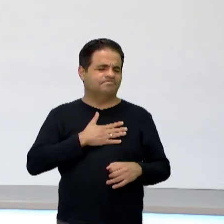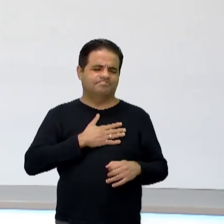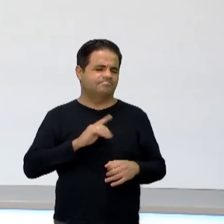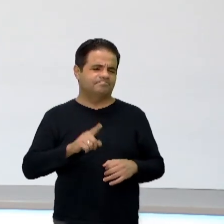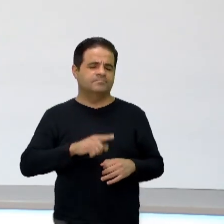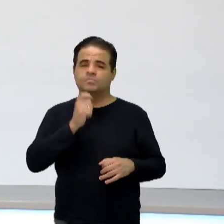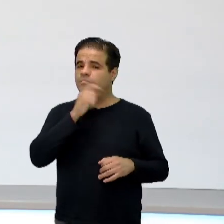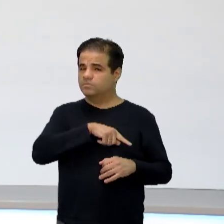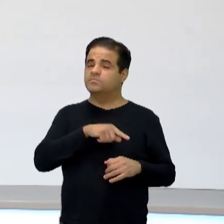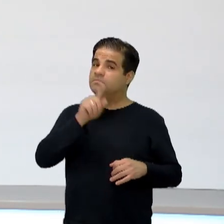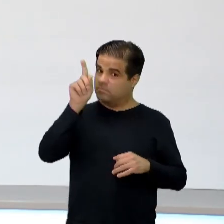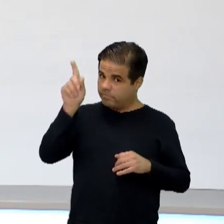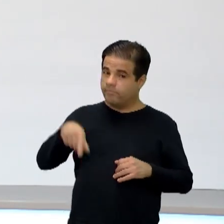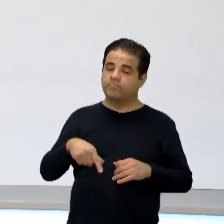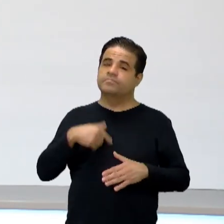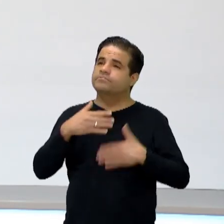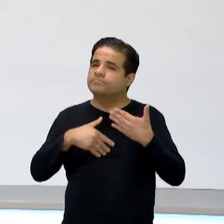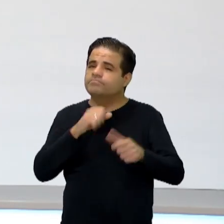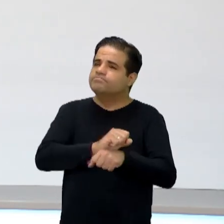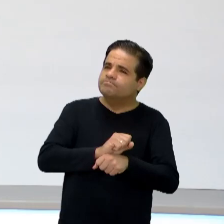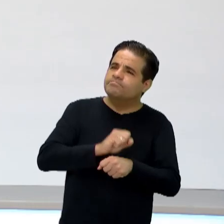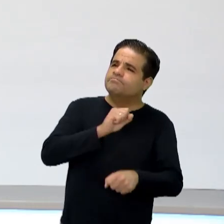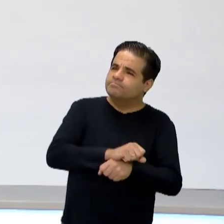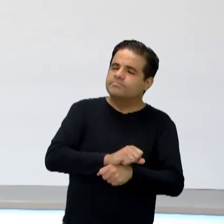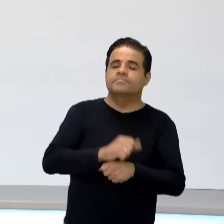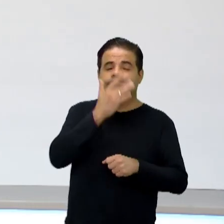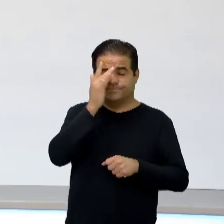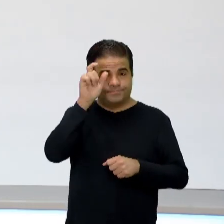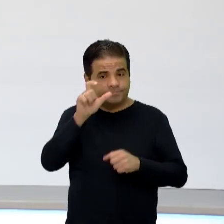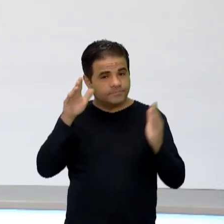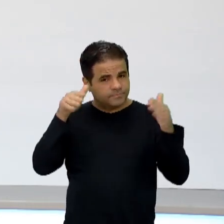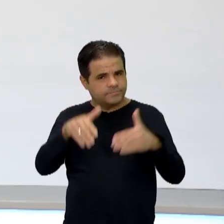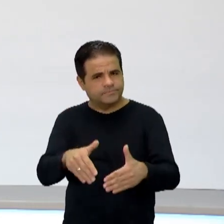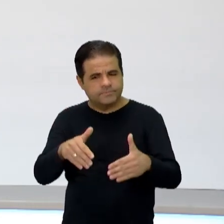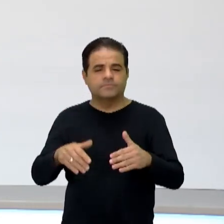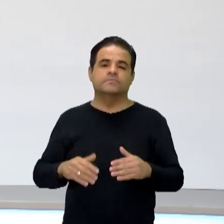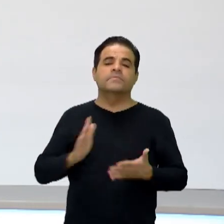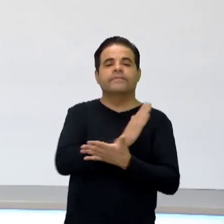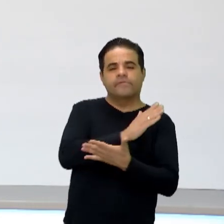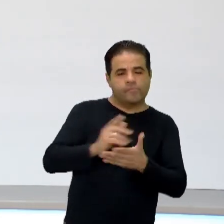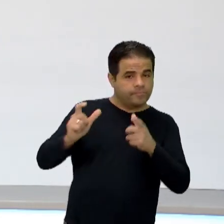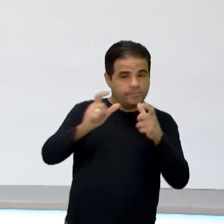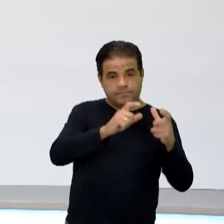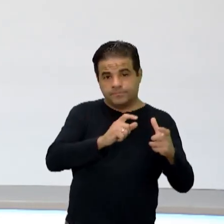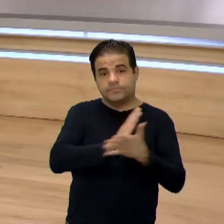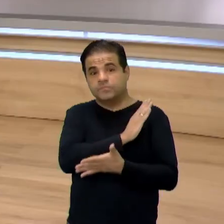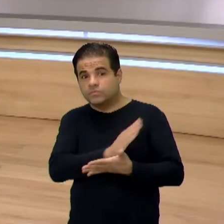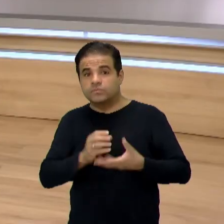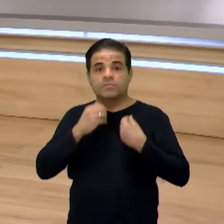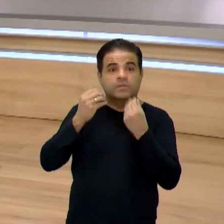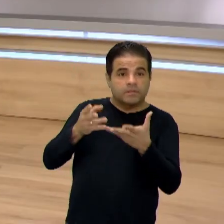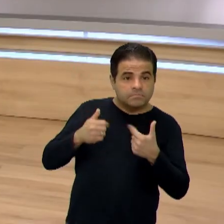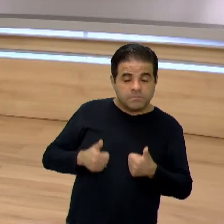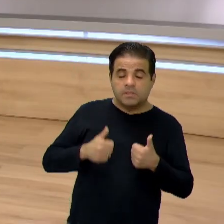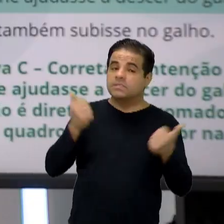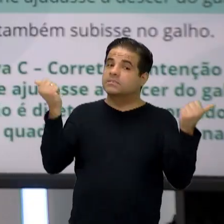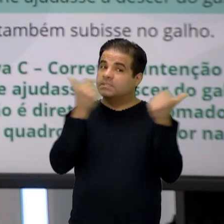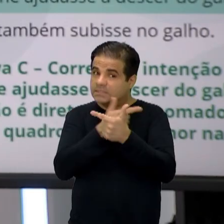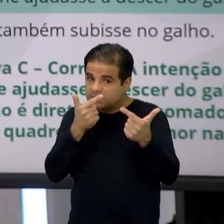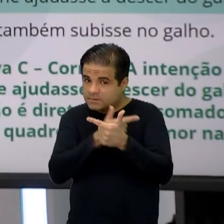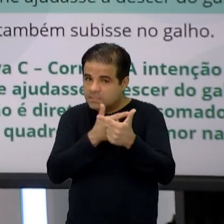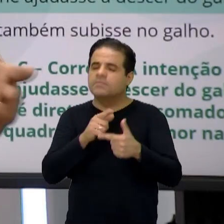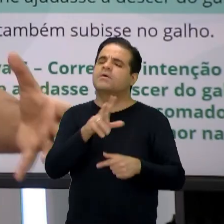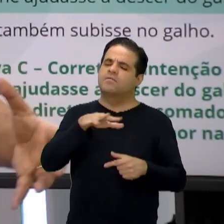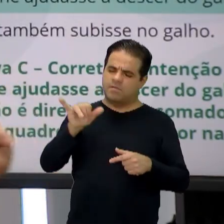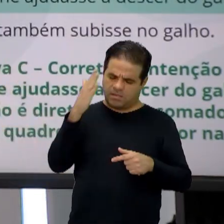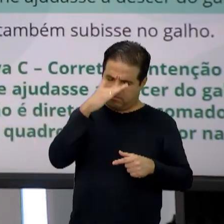achei engraçado. É essa quebra de expectativa. Exatamente. Então o professor focou muito bem. Alguns vão dar mais risada, outros vão dar menos, outros nem vão dar risada, mas eles vão